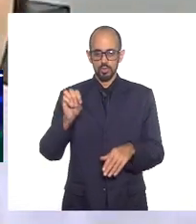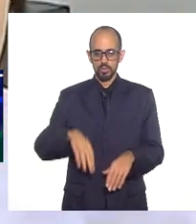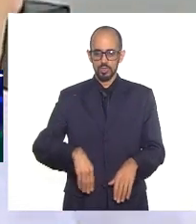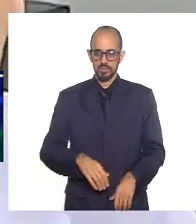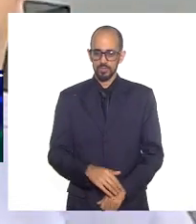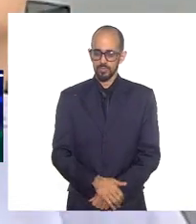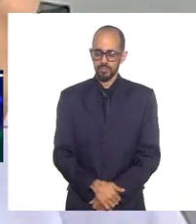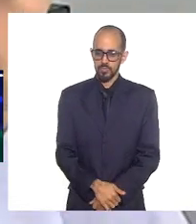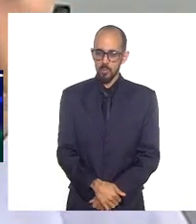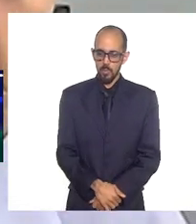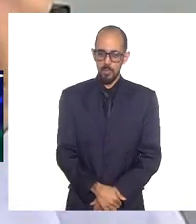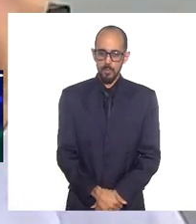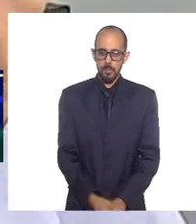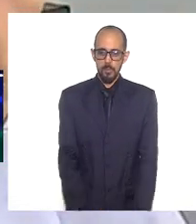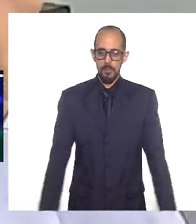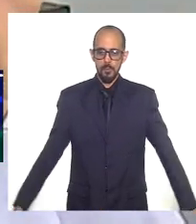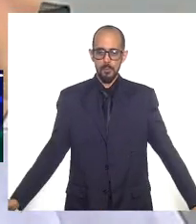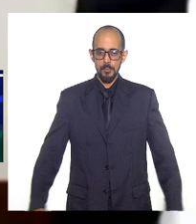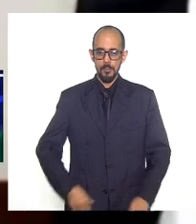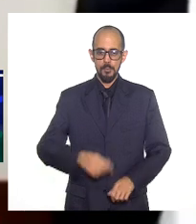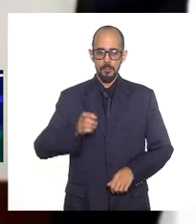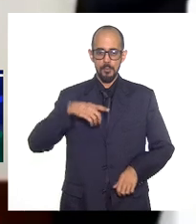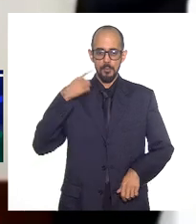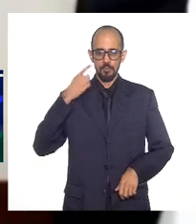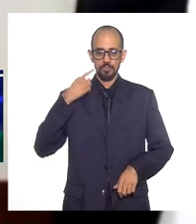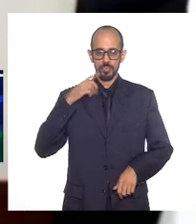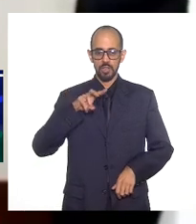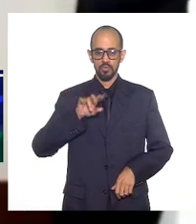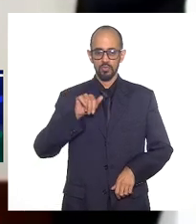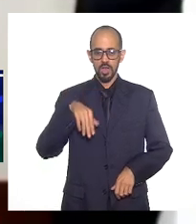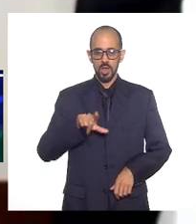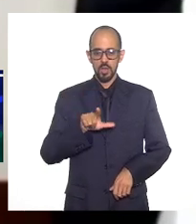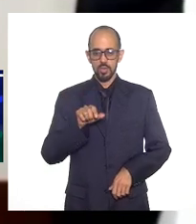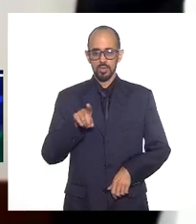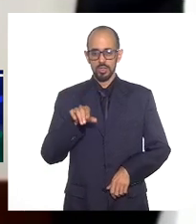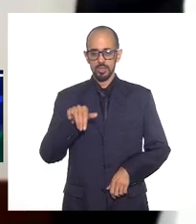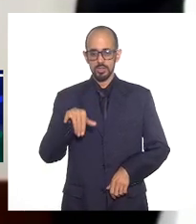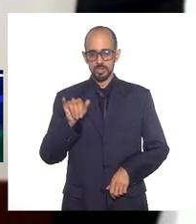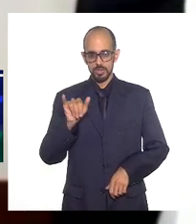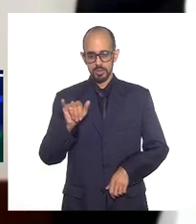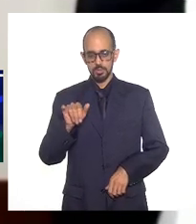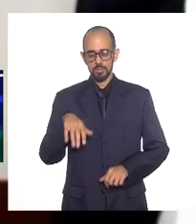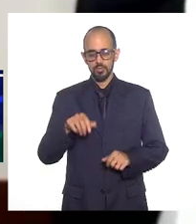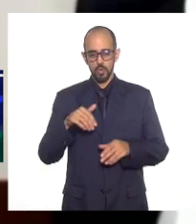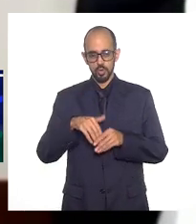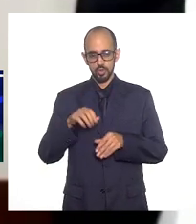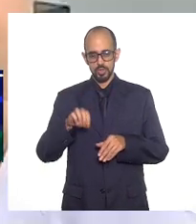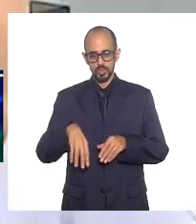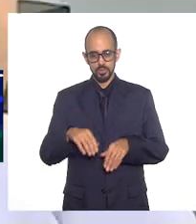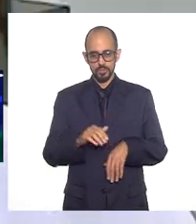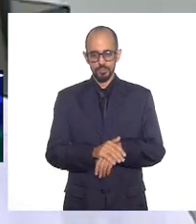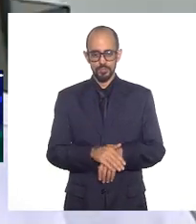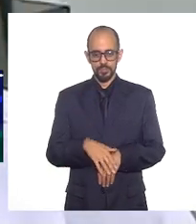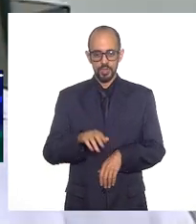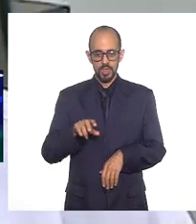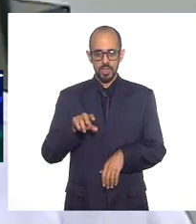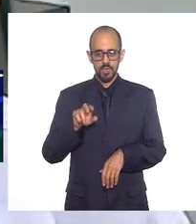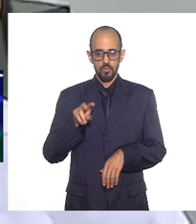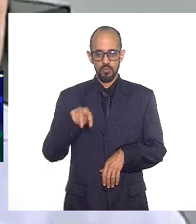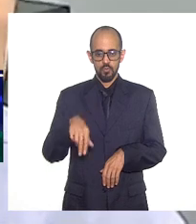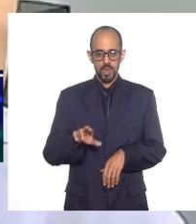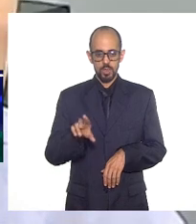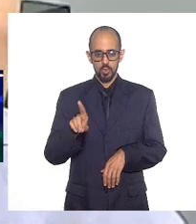presidente. Deputado Valdeci da Saúde. Votou sim. Deputado Vandro